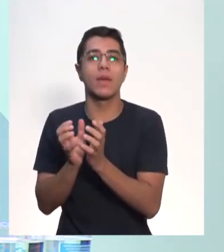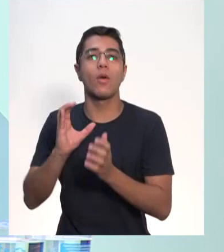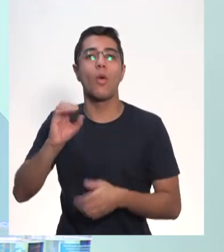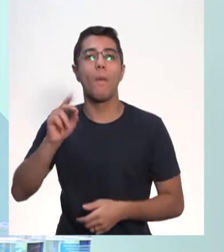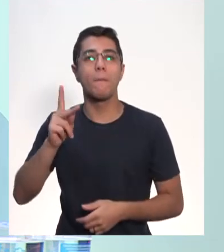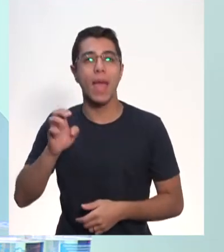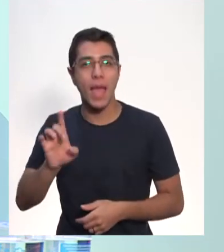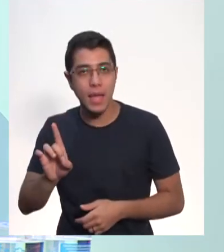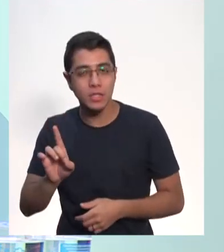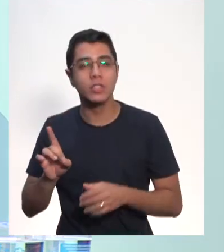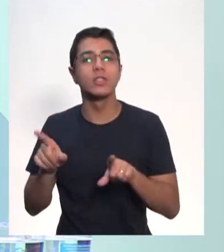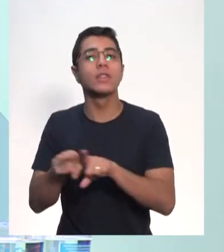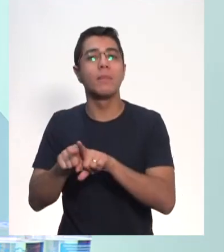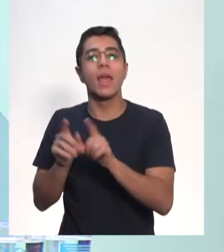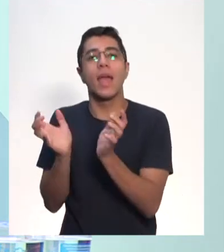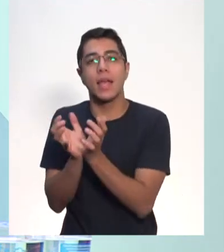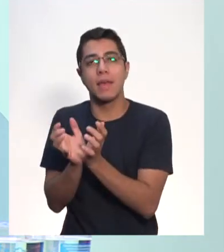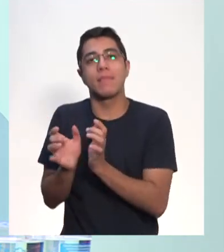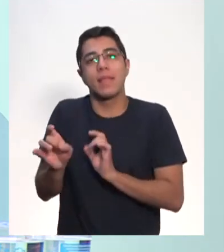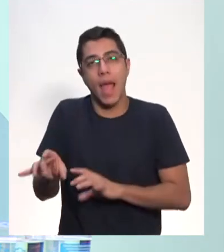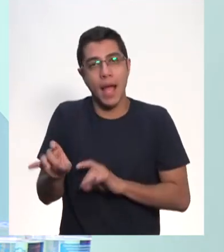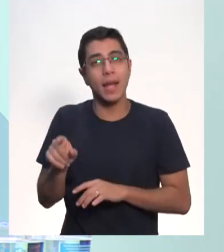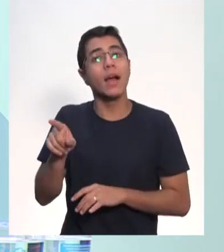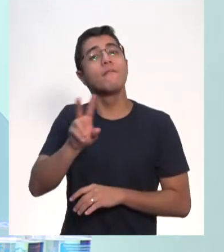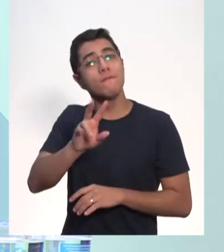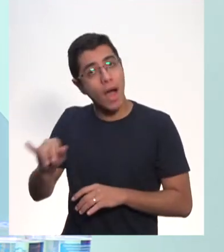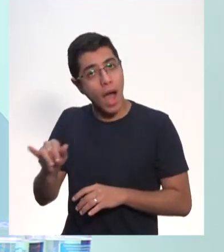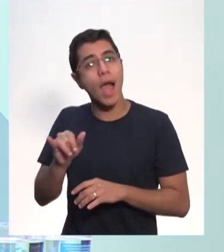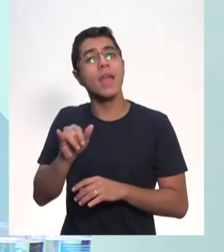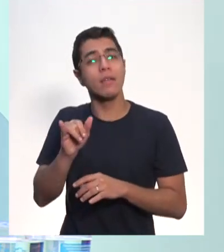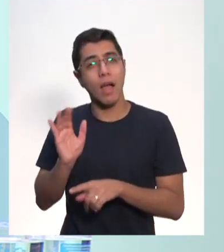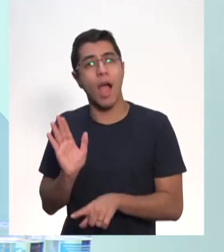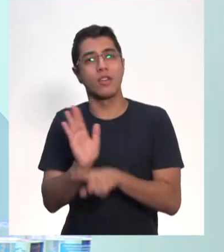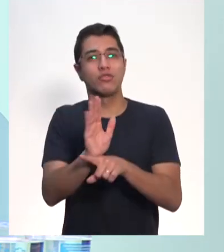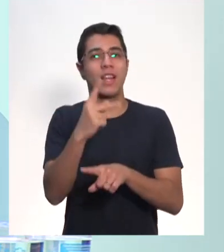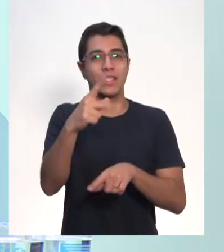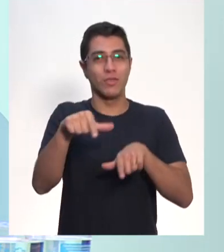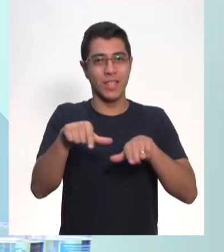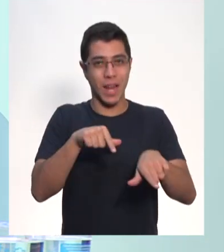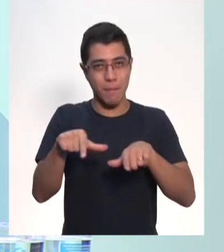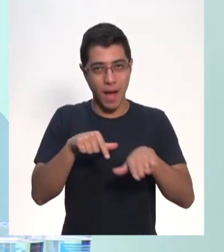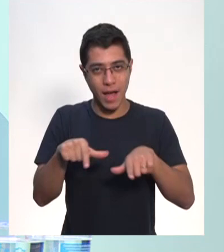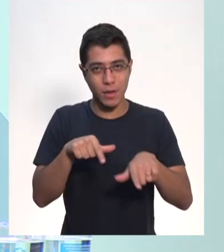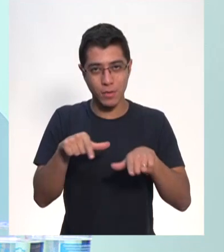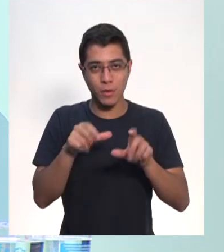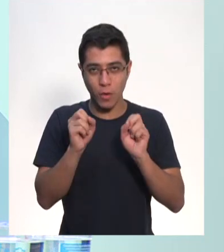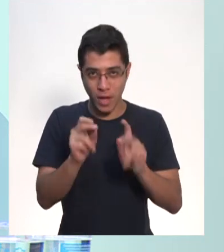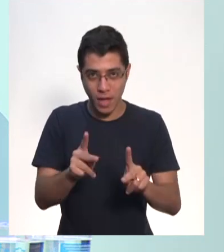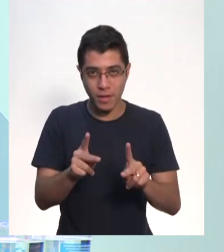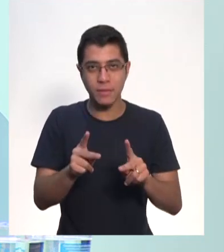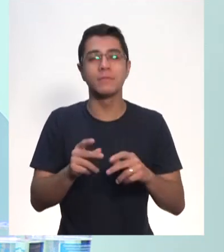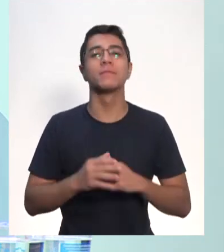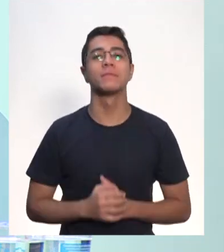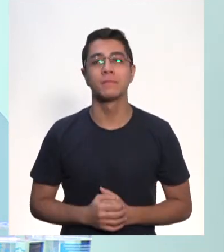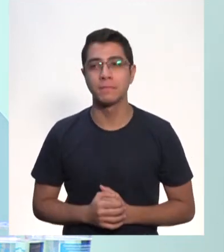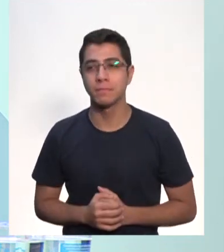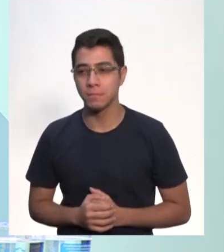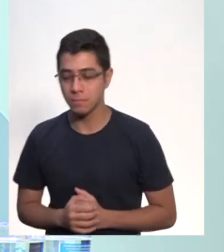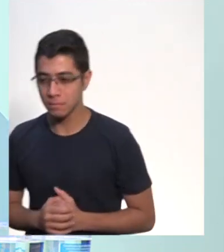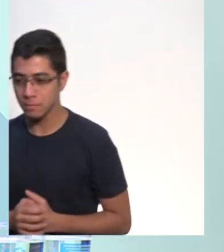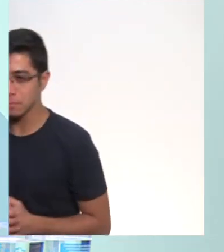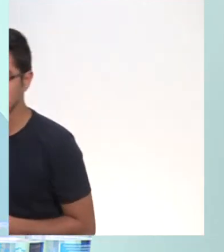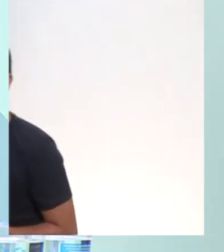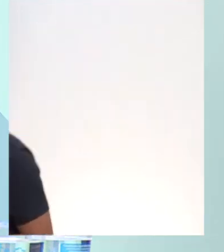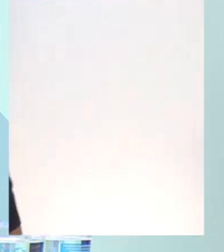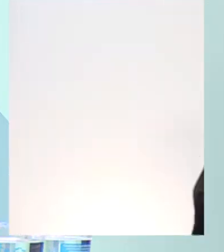que devem contribuir com o trabalho de vocês aí para o desenvolvimento do primeiro bimestre. Eu até coloquei um